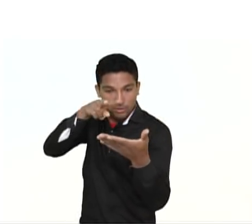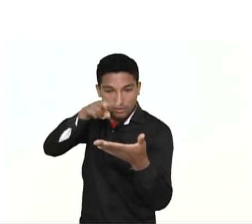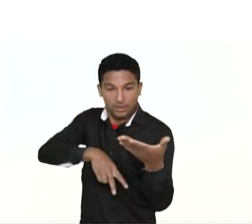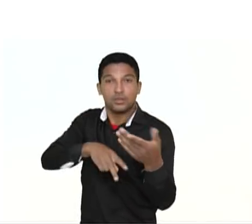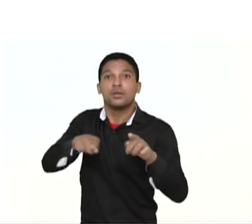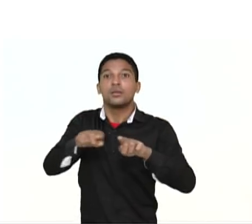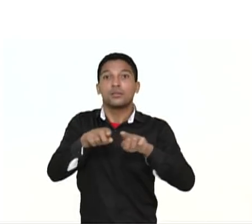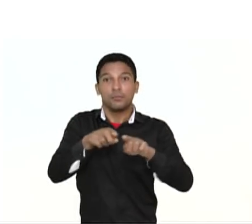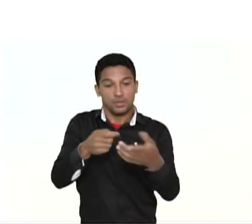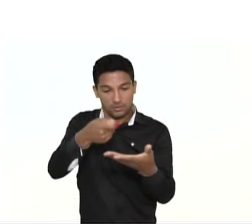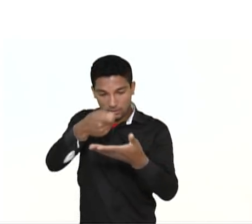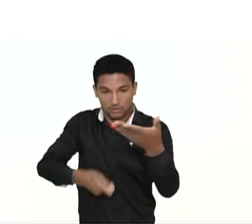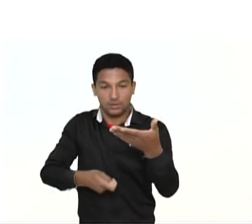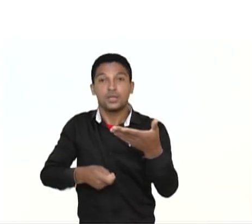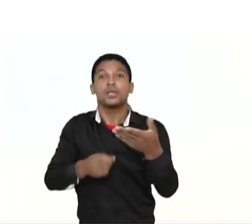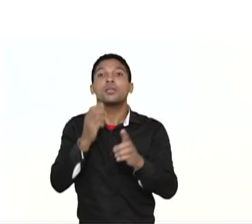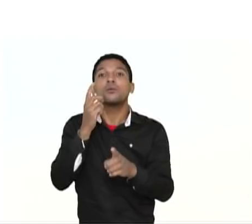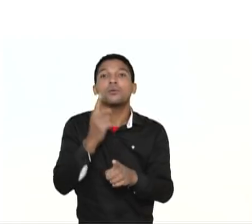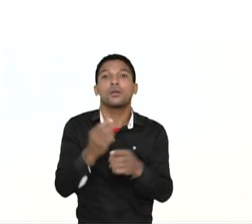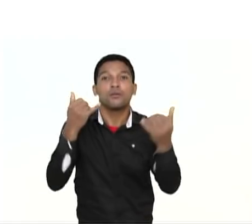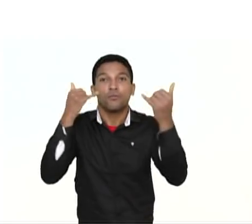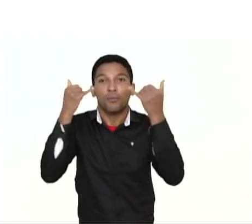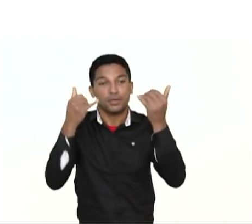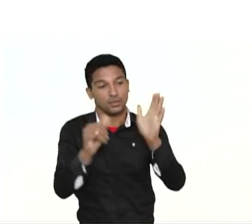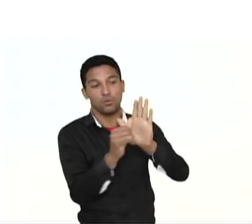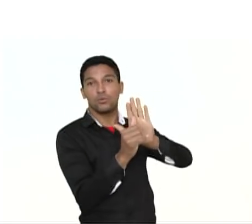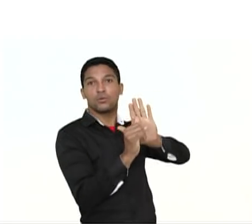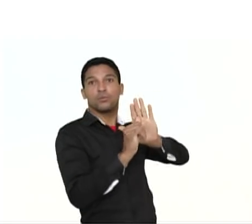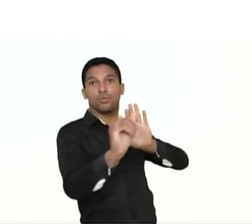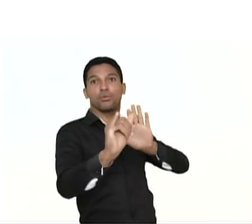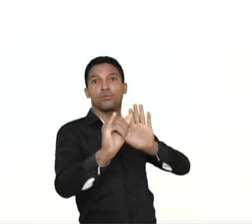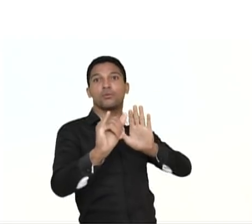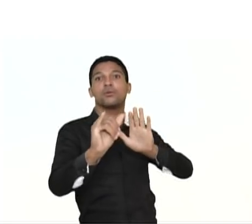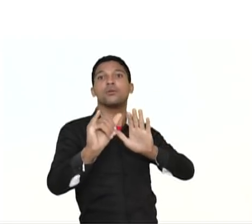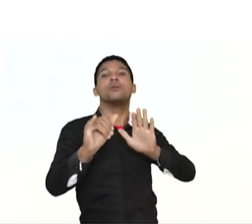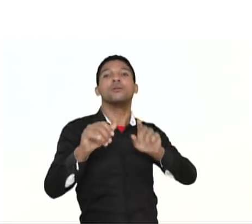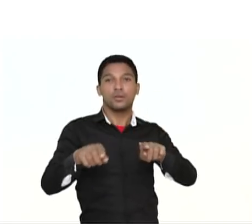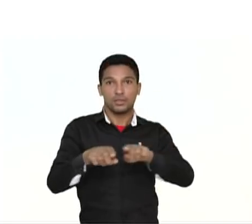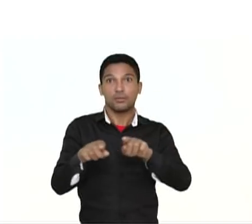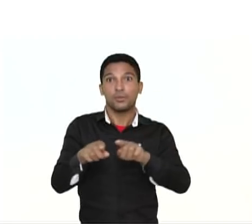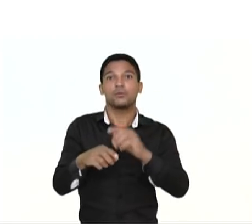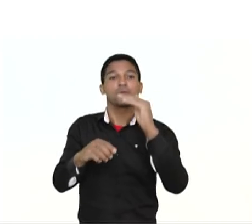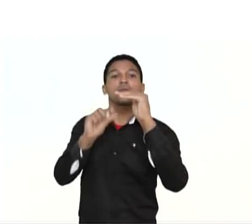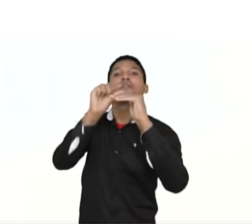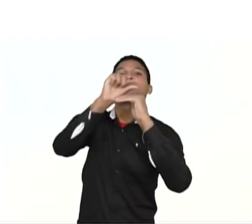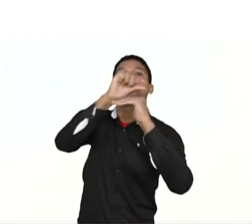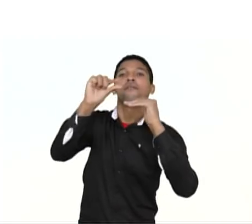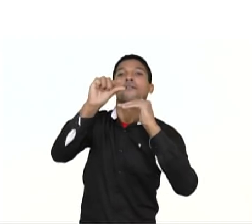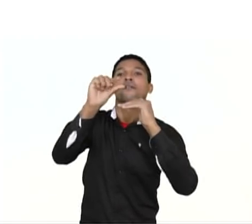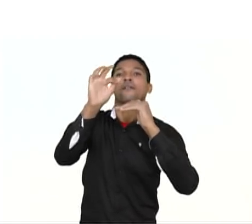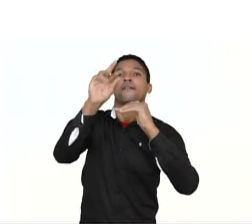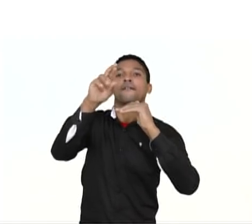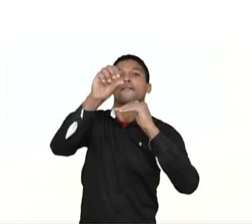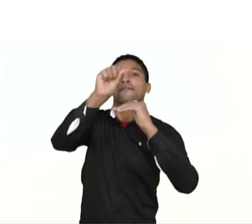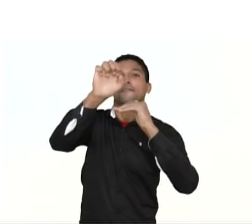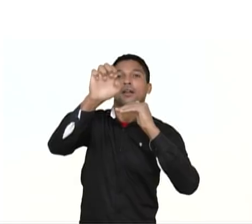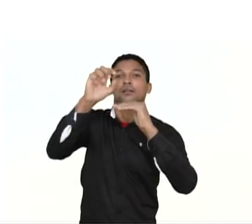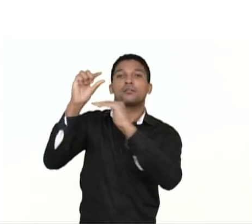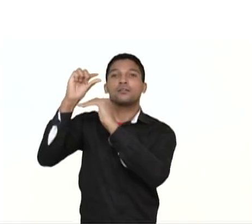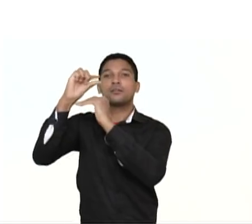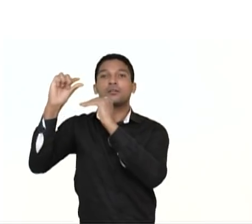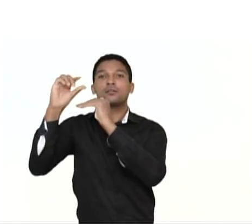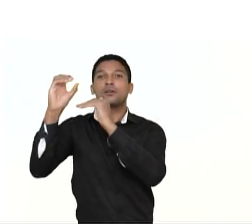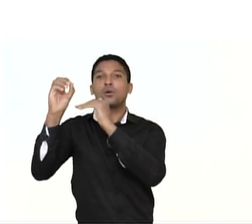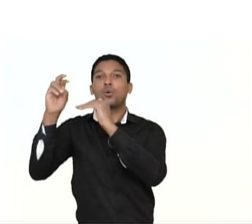informações explícitas, reconhecer o que é frase, oração e período. Conteúdo, gênero